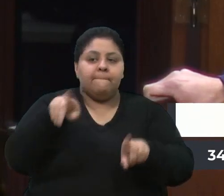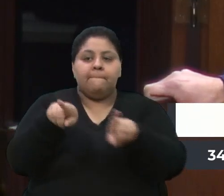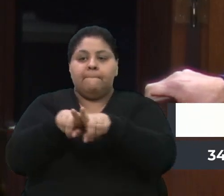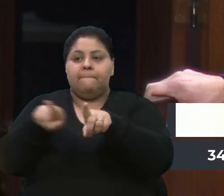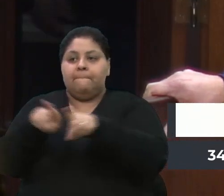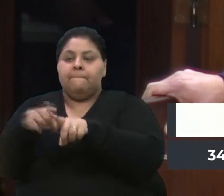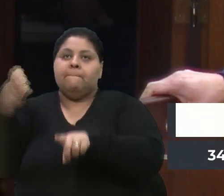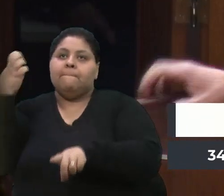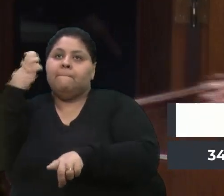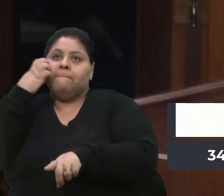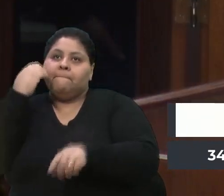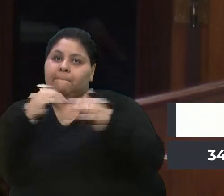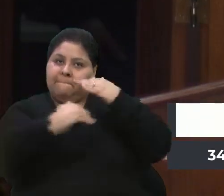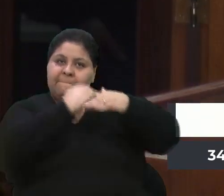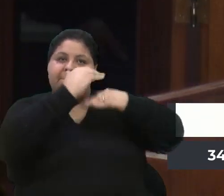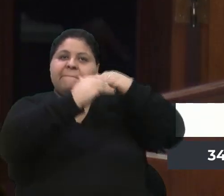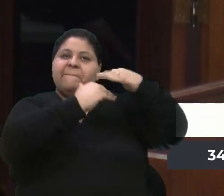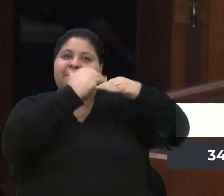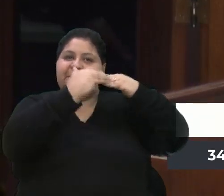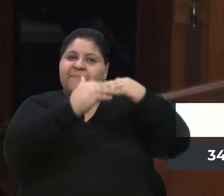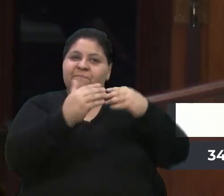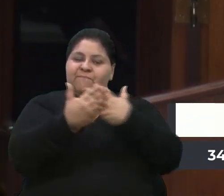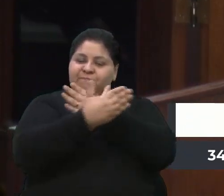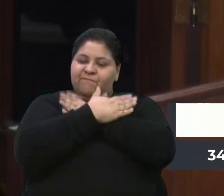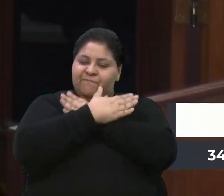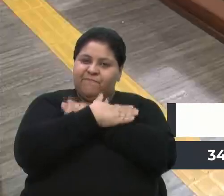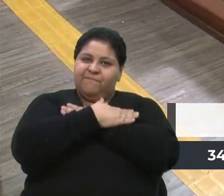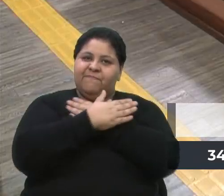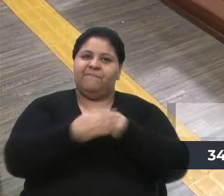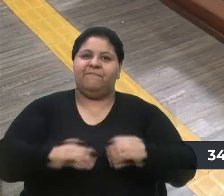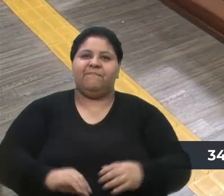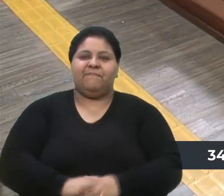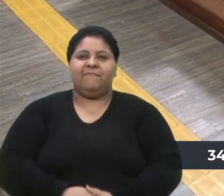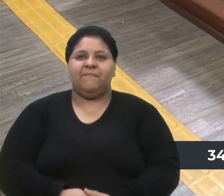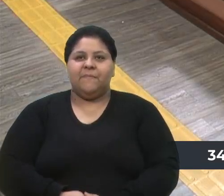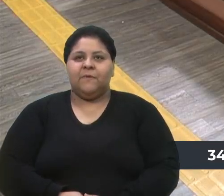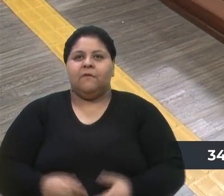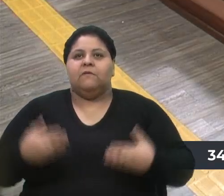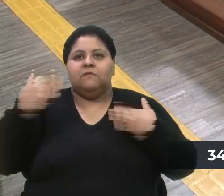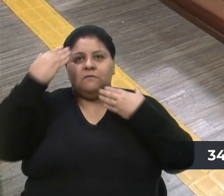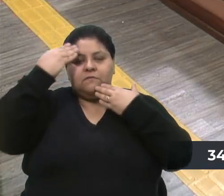já sabe. Rede Mac, um forte abraço. Obrigado, vereador Valim.